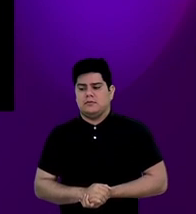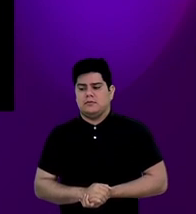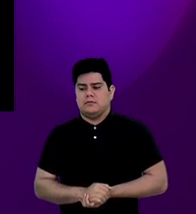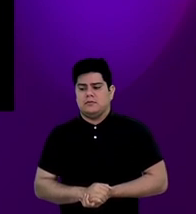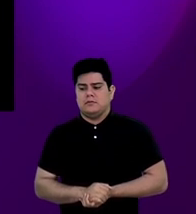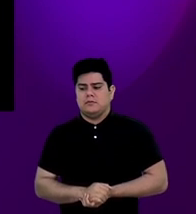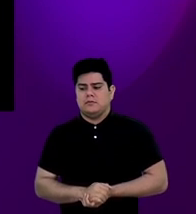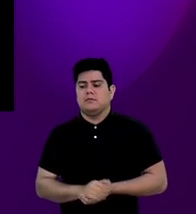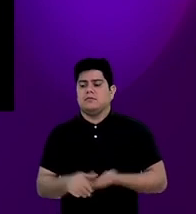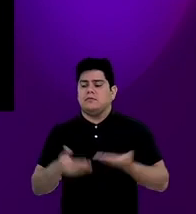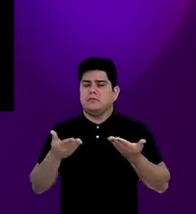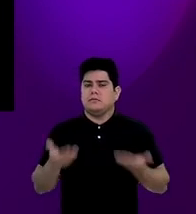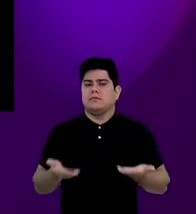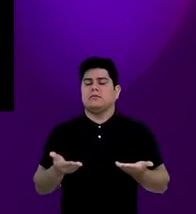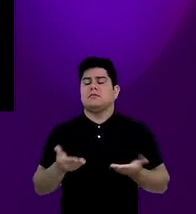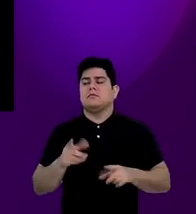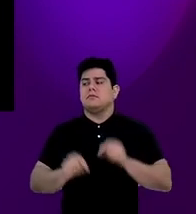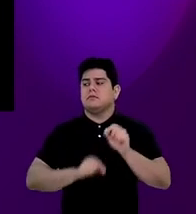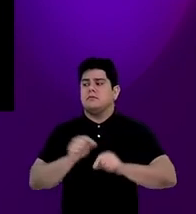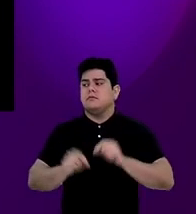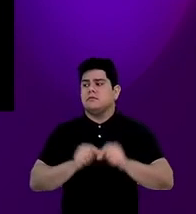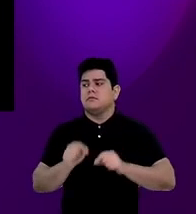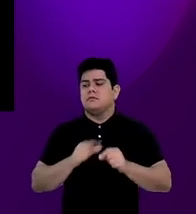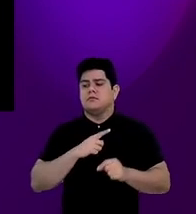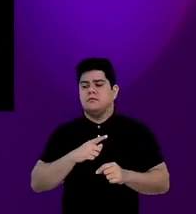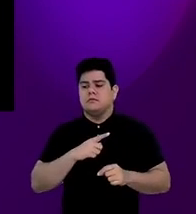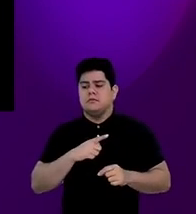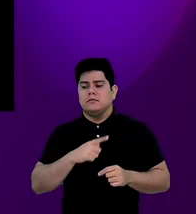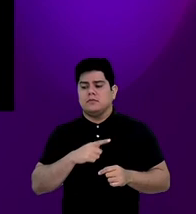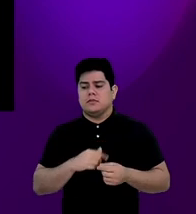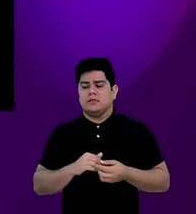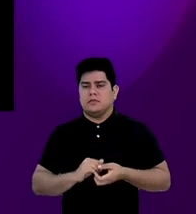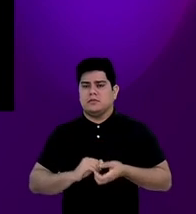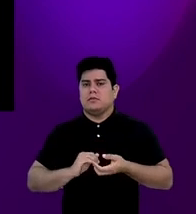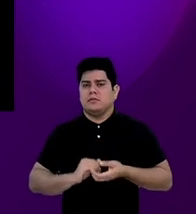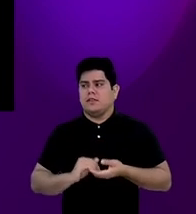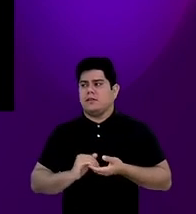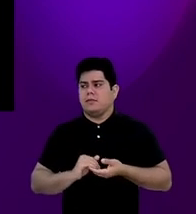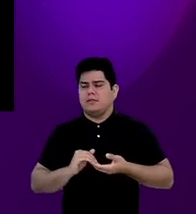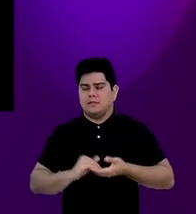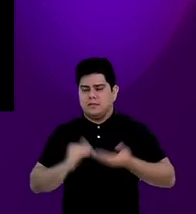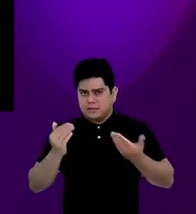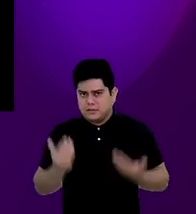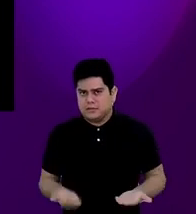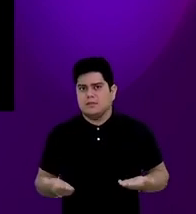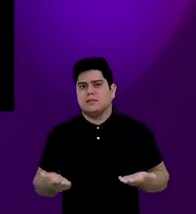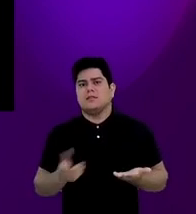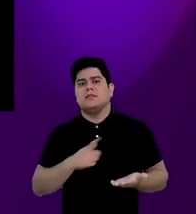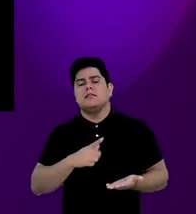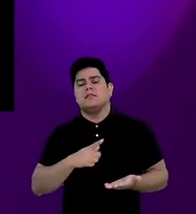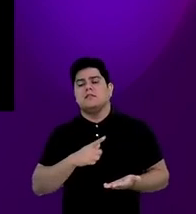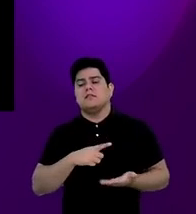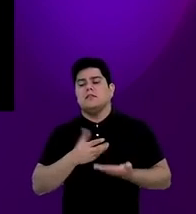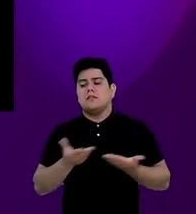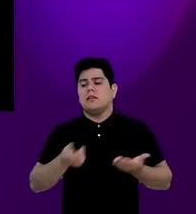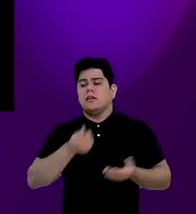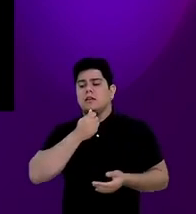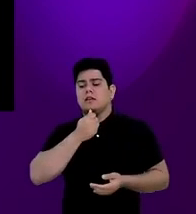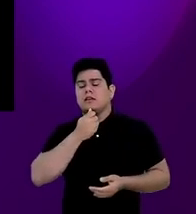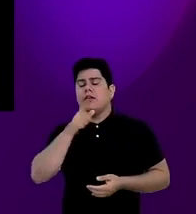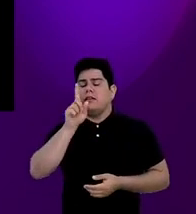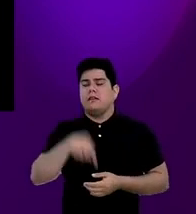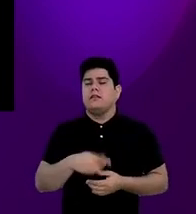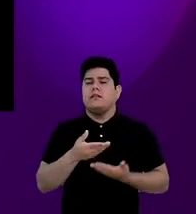população pediátrica e adultos jovens, né, até 21, no caso aqui, de 3 a 21 anos, né,